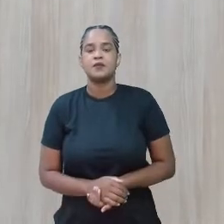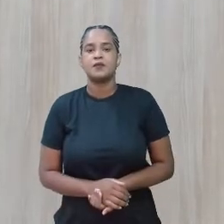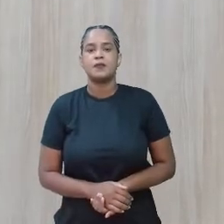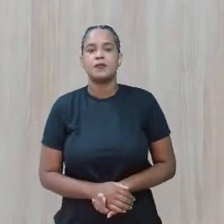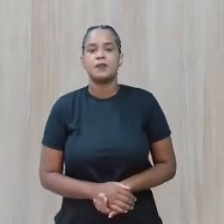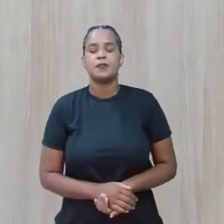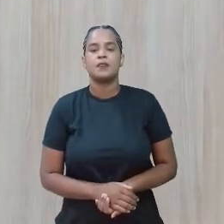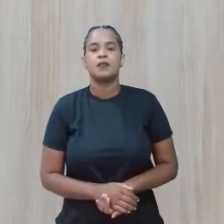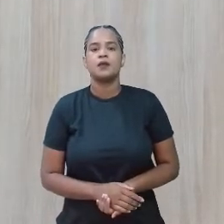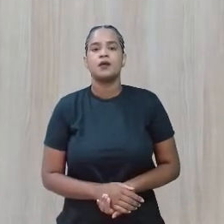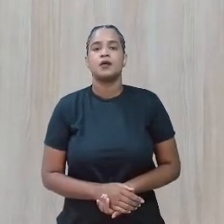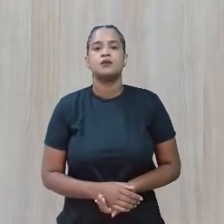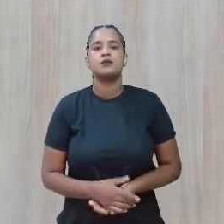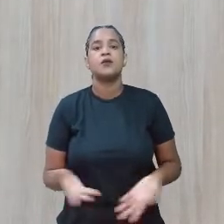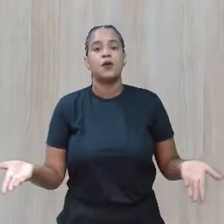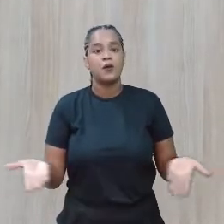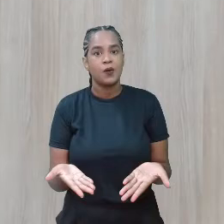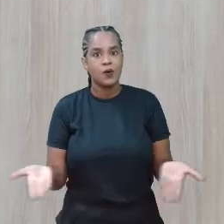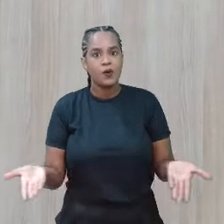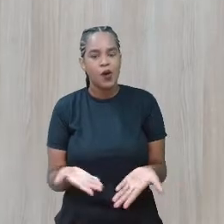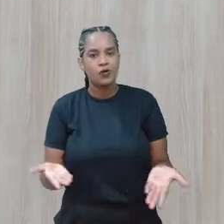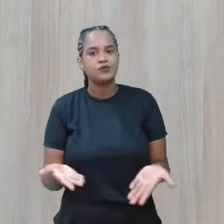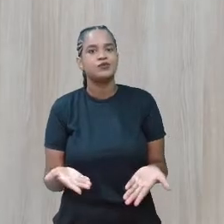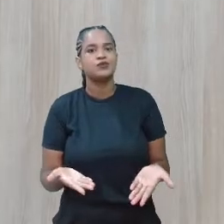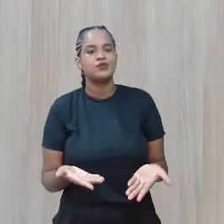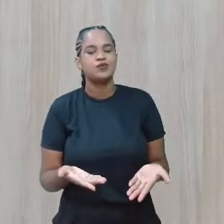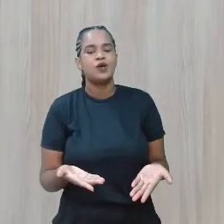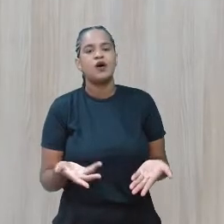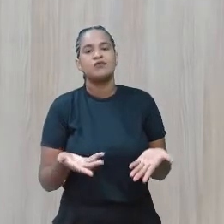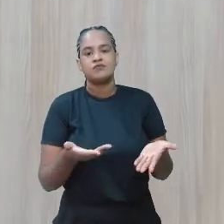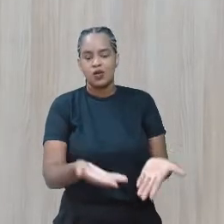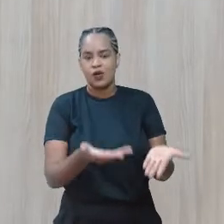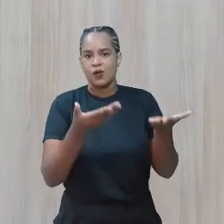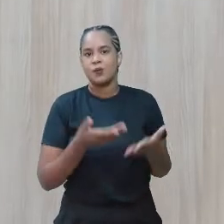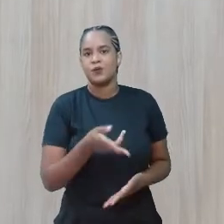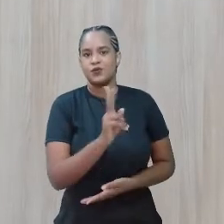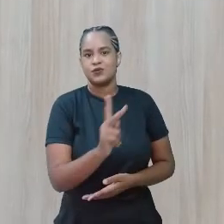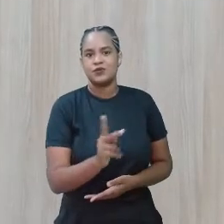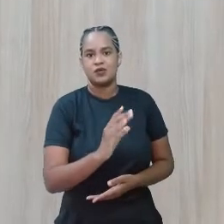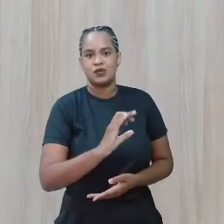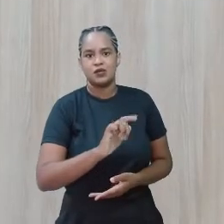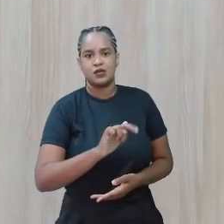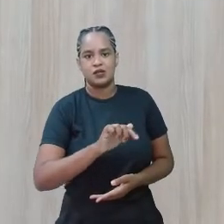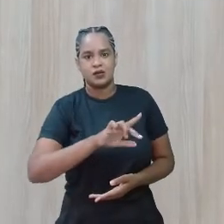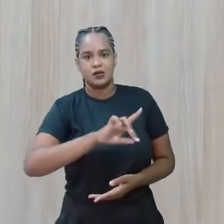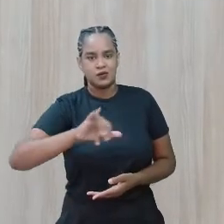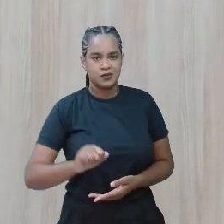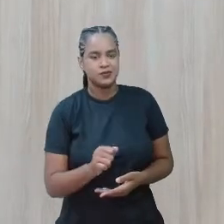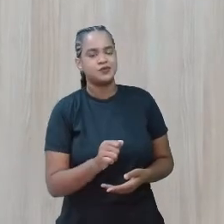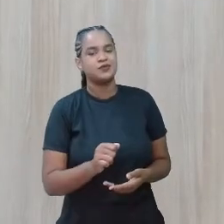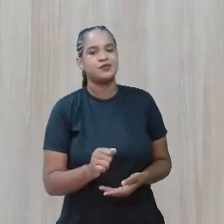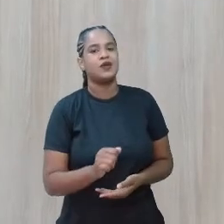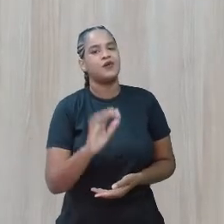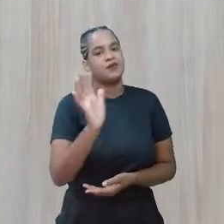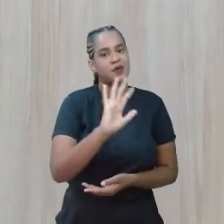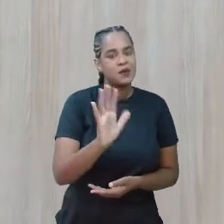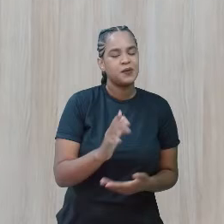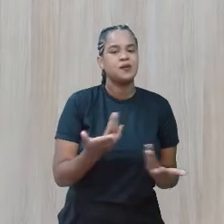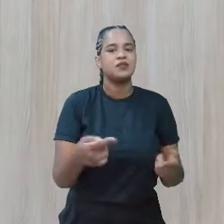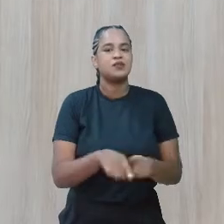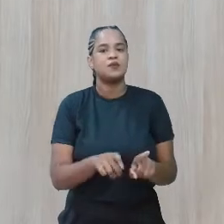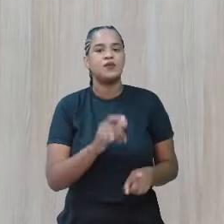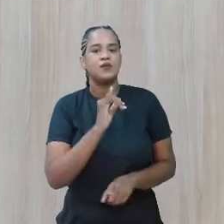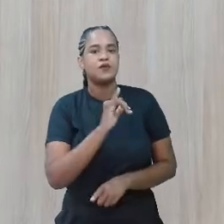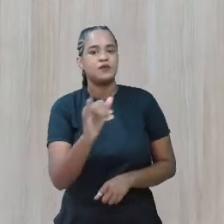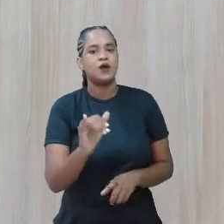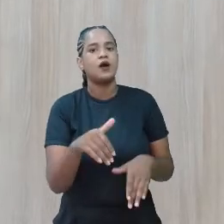essa interação ao vivo, eu vou convidar aí a professora Cláudia para ela já dar as boas-vindas e dizer quem é que já